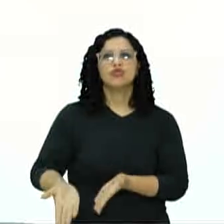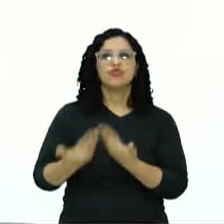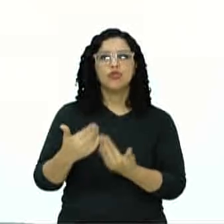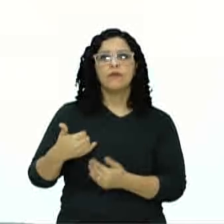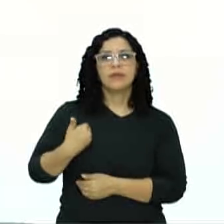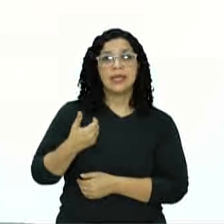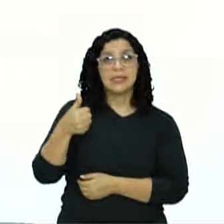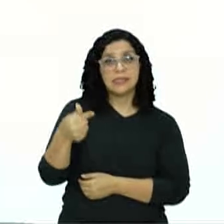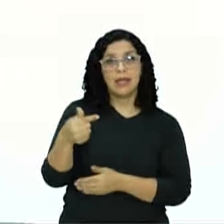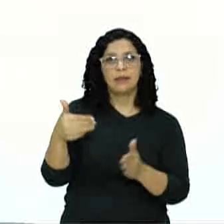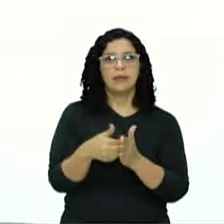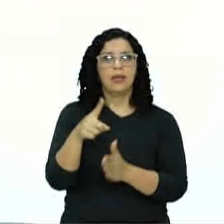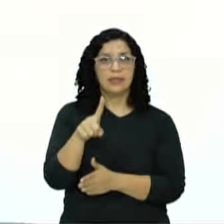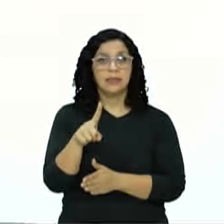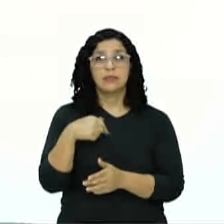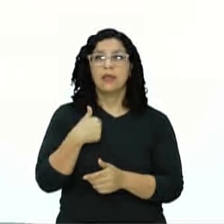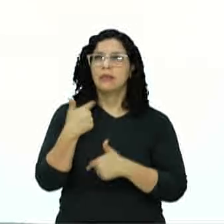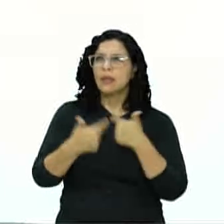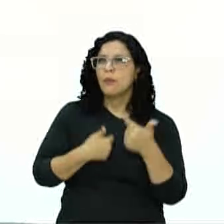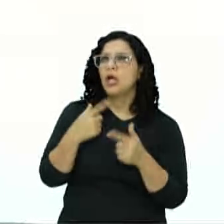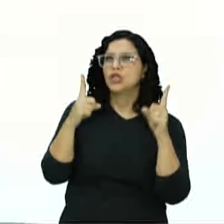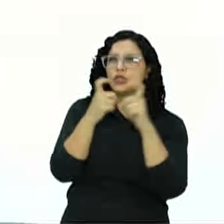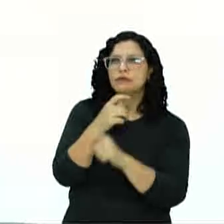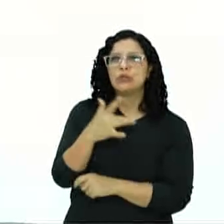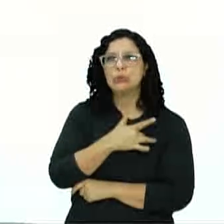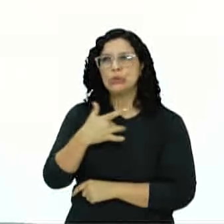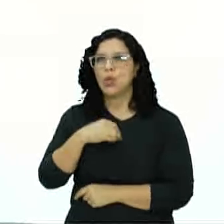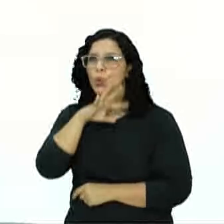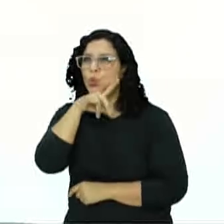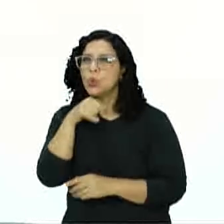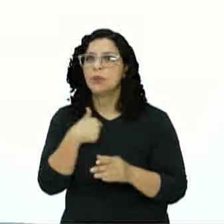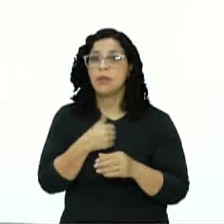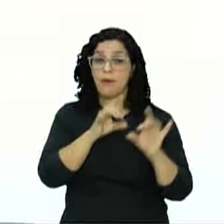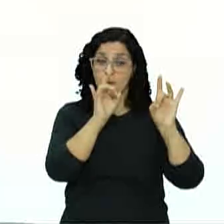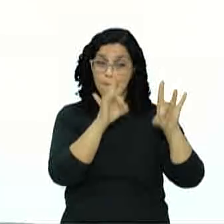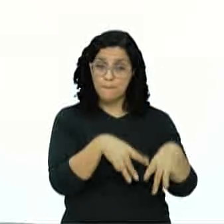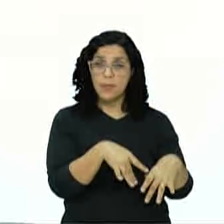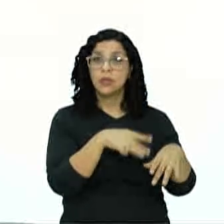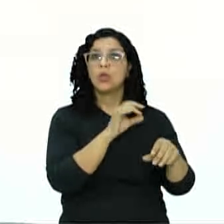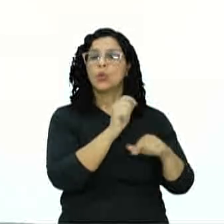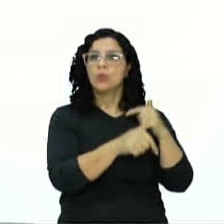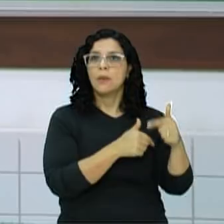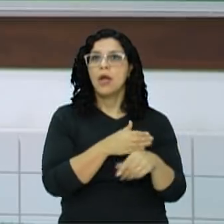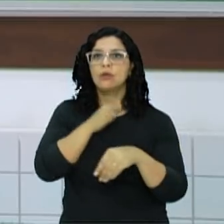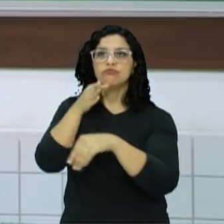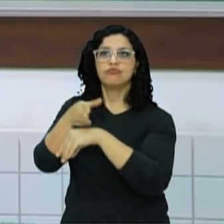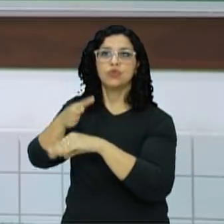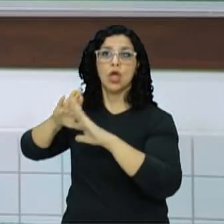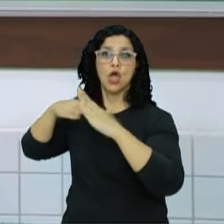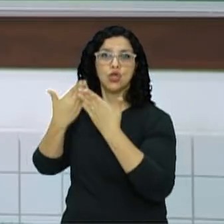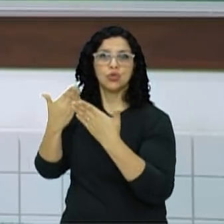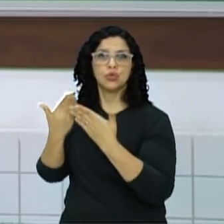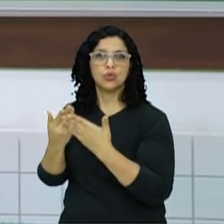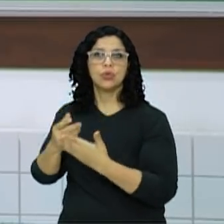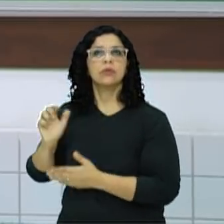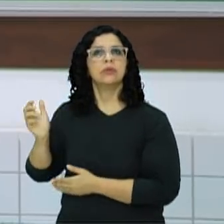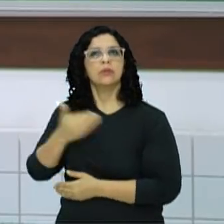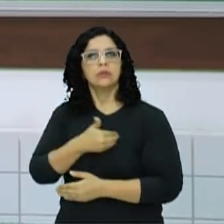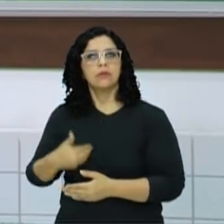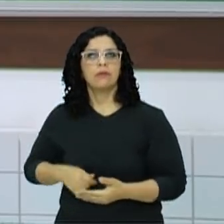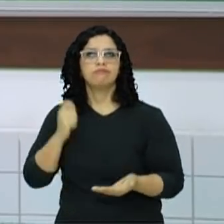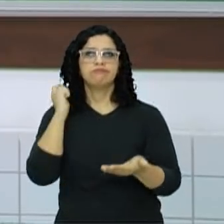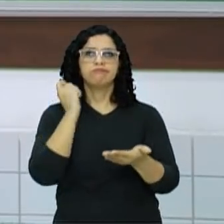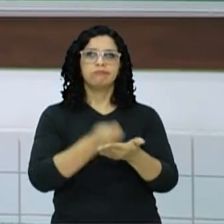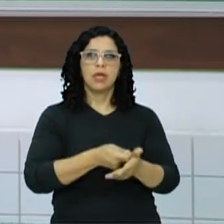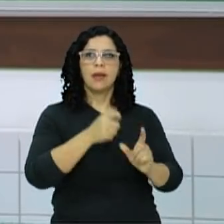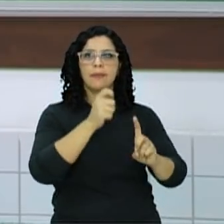a 15 anos em trabalho penoso, insalubre, para que saíssem do trabalho e frequentassem a escola, mantendo uma ajuda